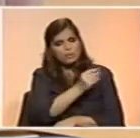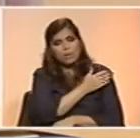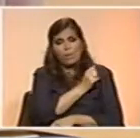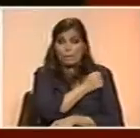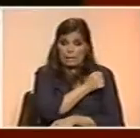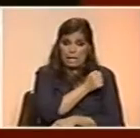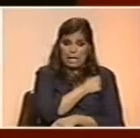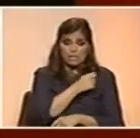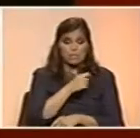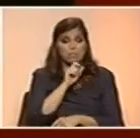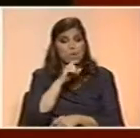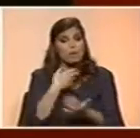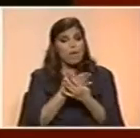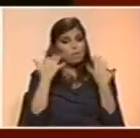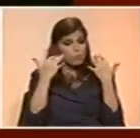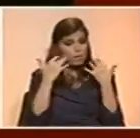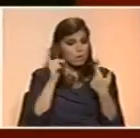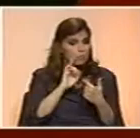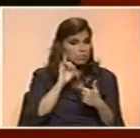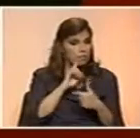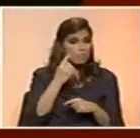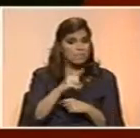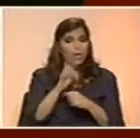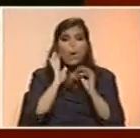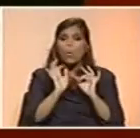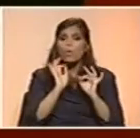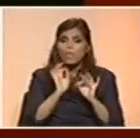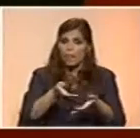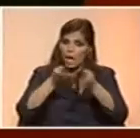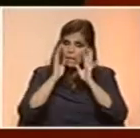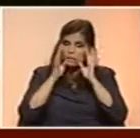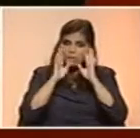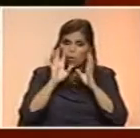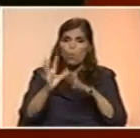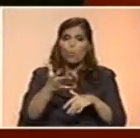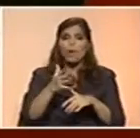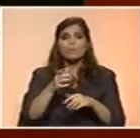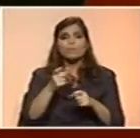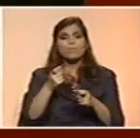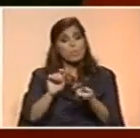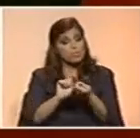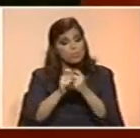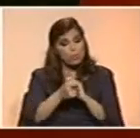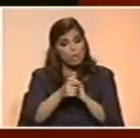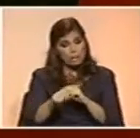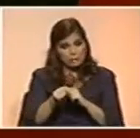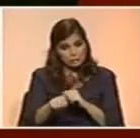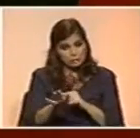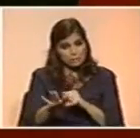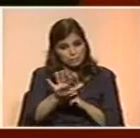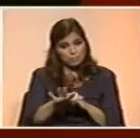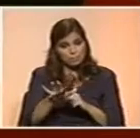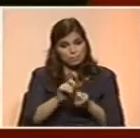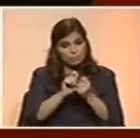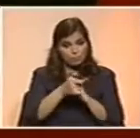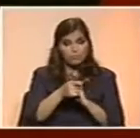é para que se tenha um pouco de cuidado e atenção quando este tipo de alteração de regime para